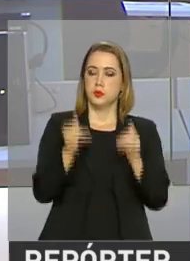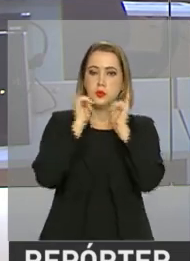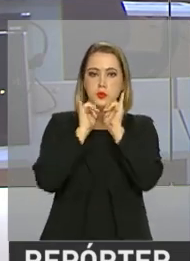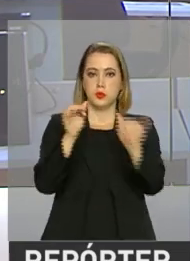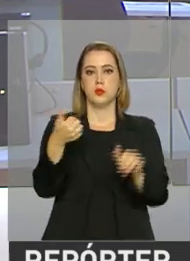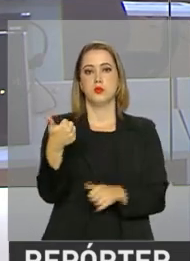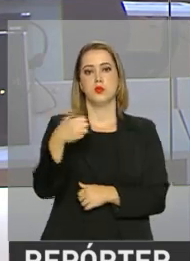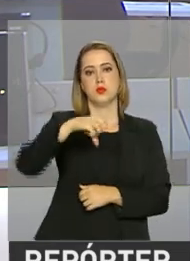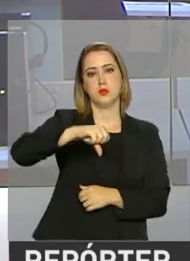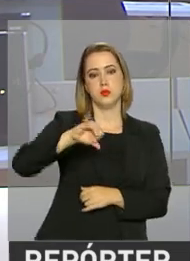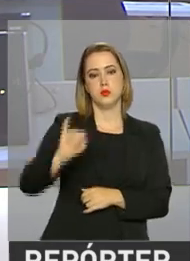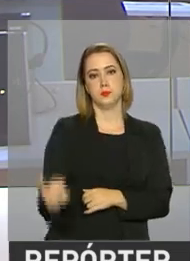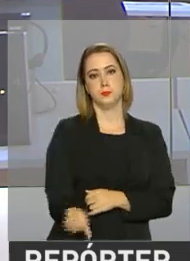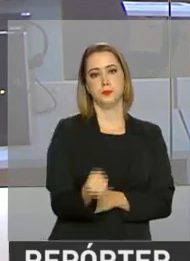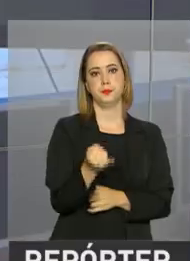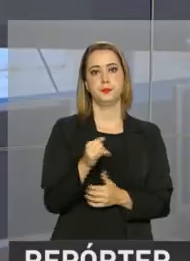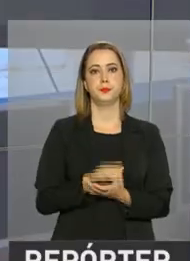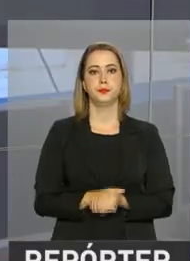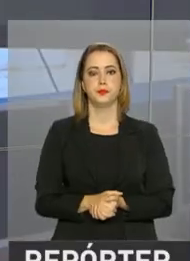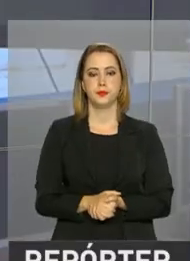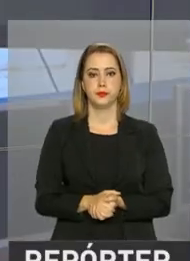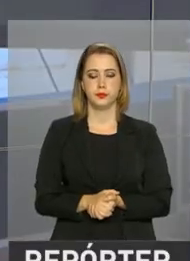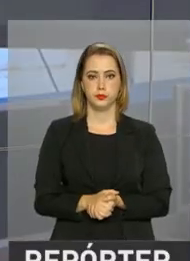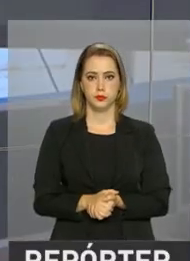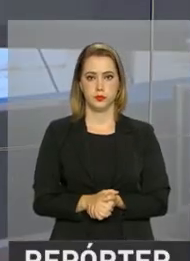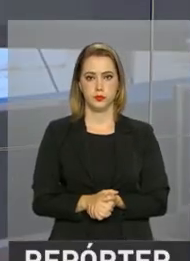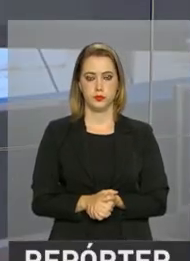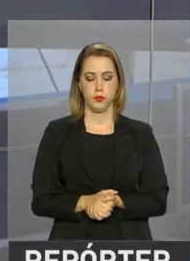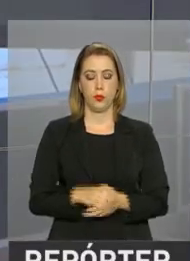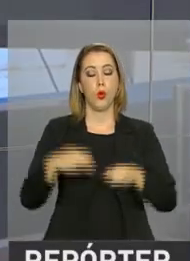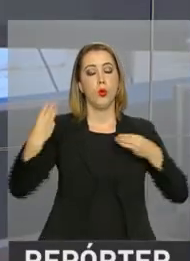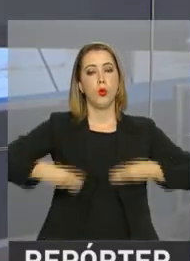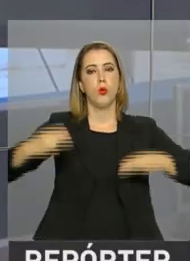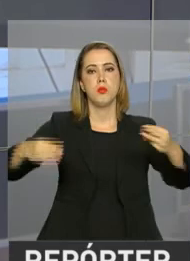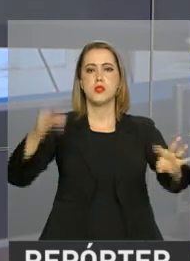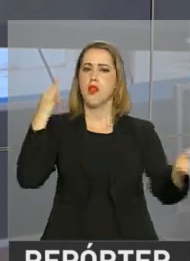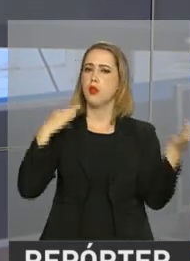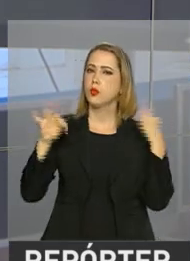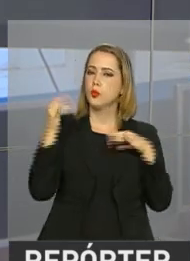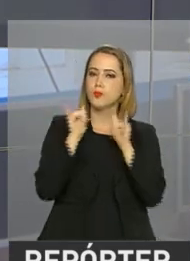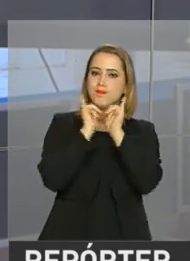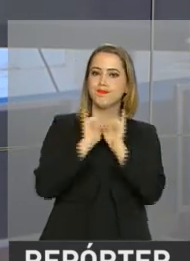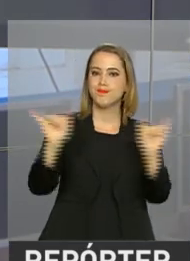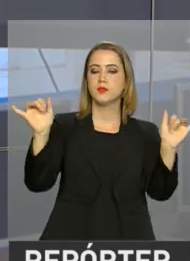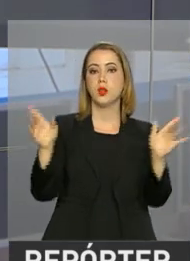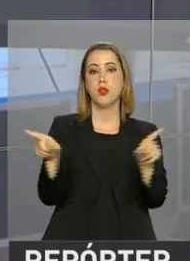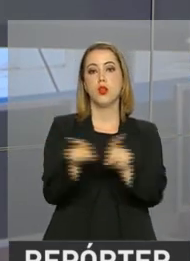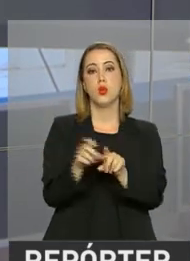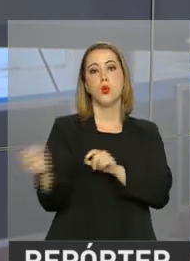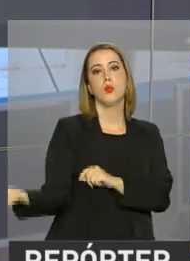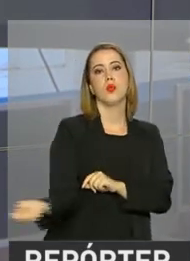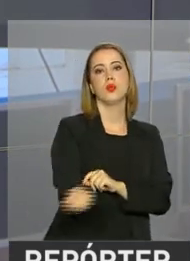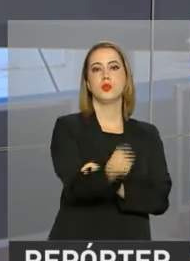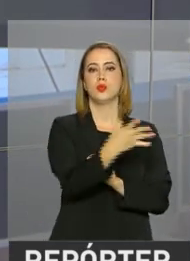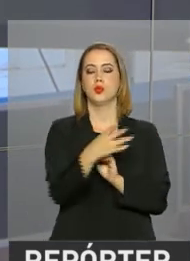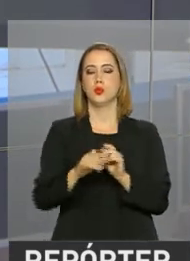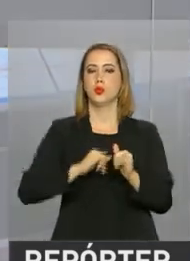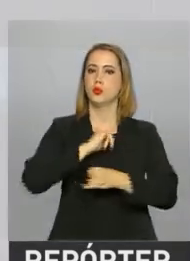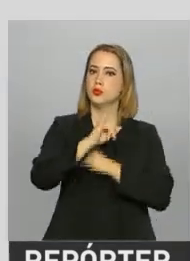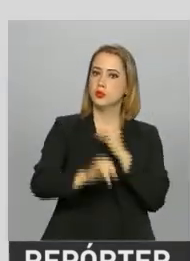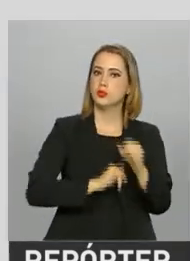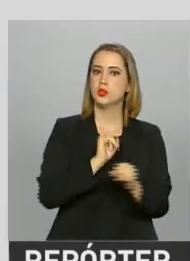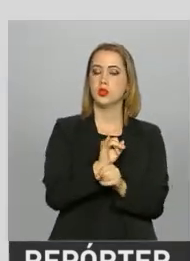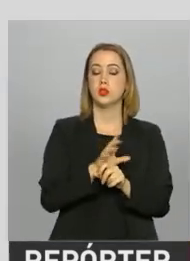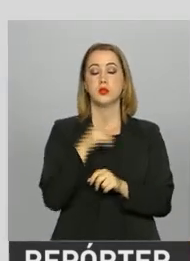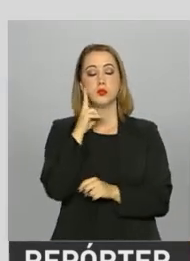em 19 de janeiro o ministério do turismo lançou uma nova versão do site viaje legal o viajante